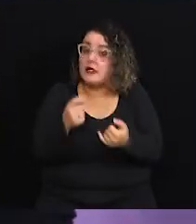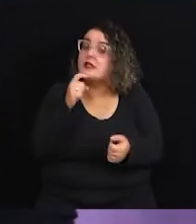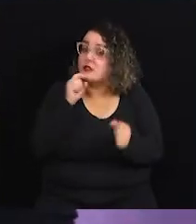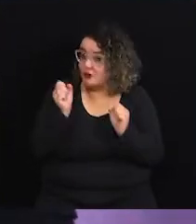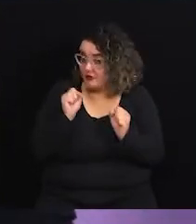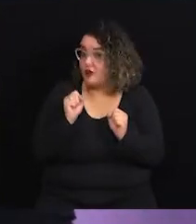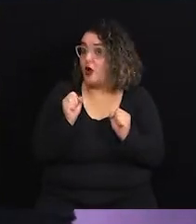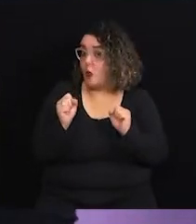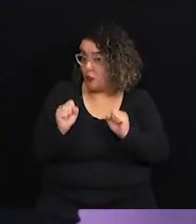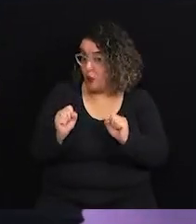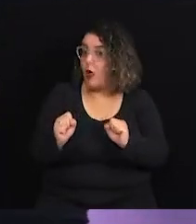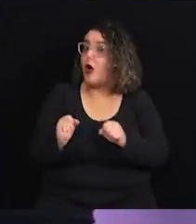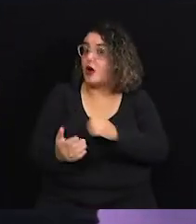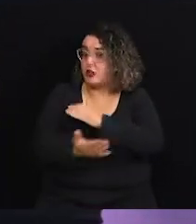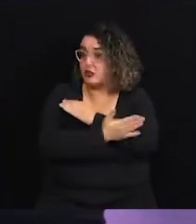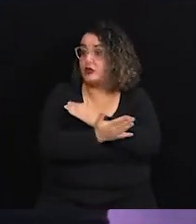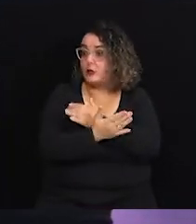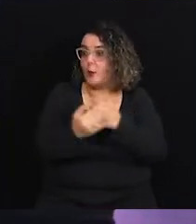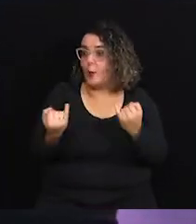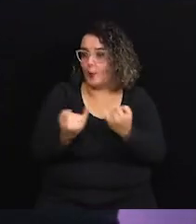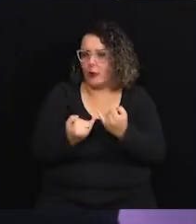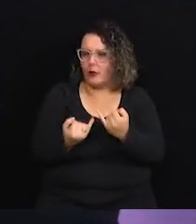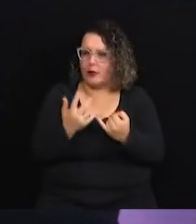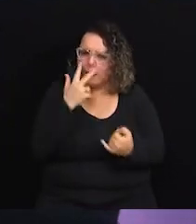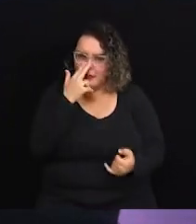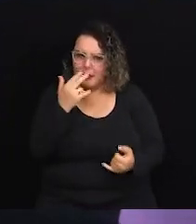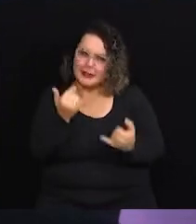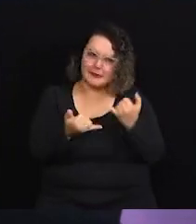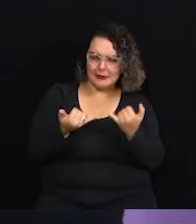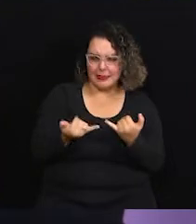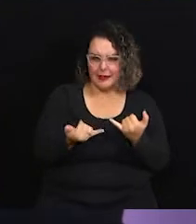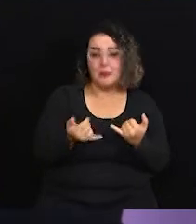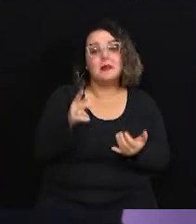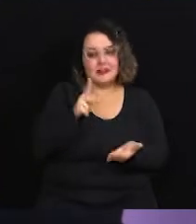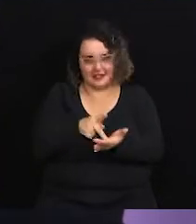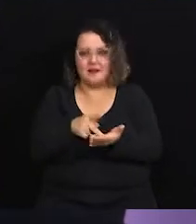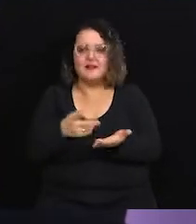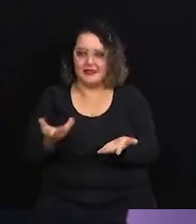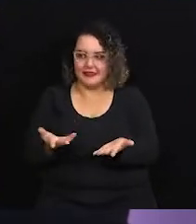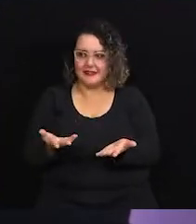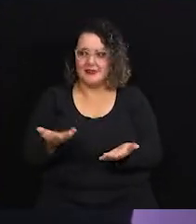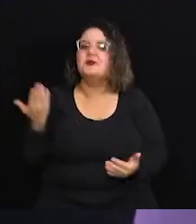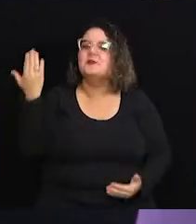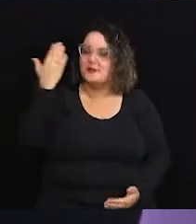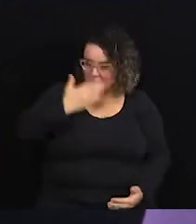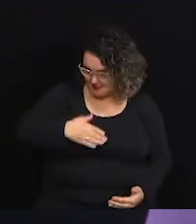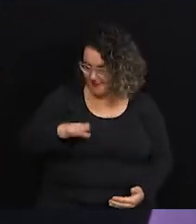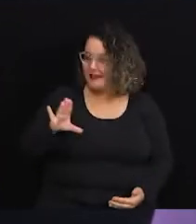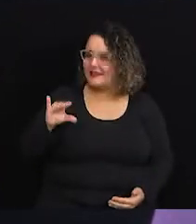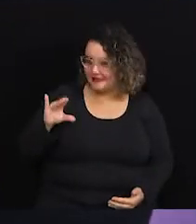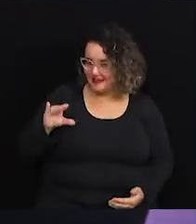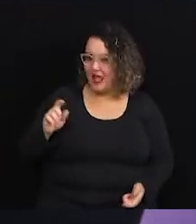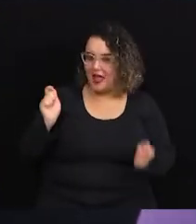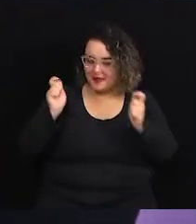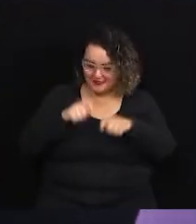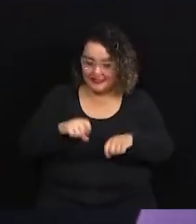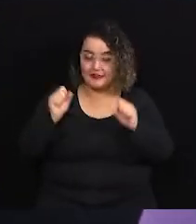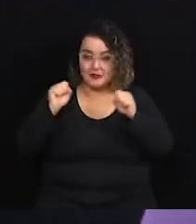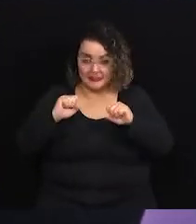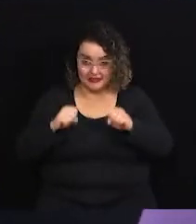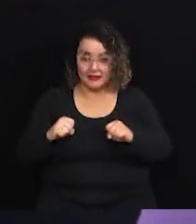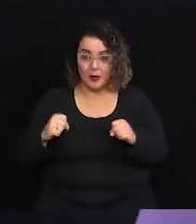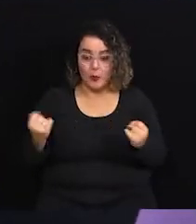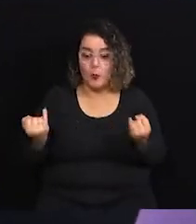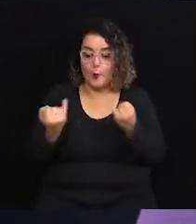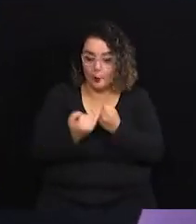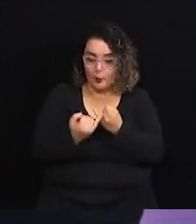sim, pode ajudar a gente a emagrecer. Parece até brincadeira, né? Mas é verdade, comprovado cientificamente que é possível sim